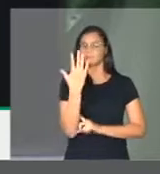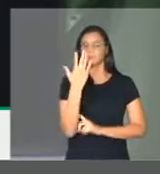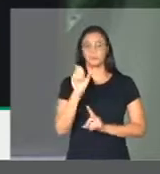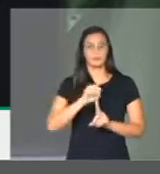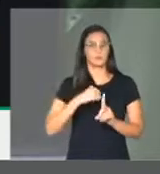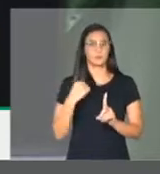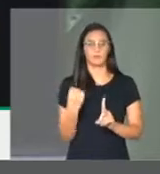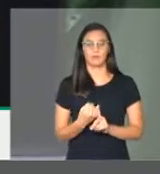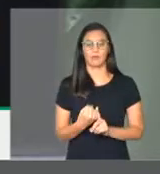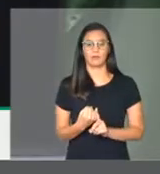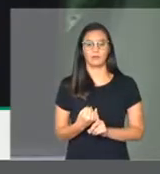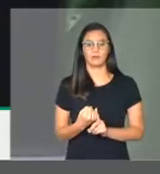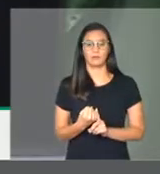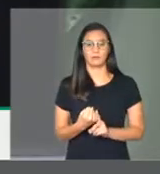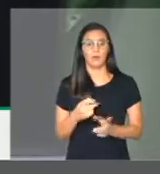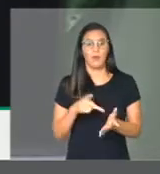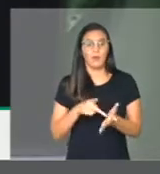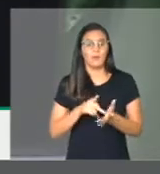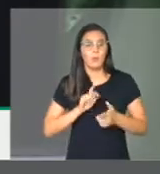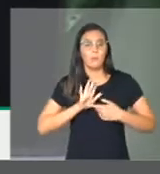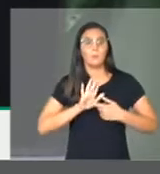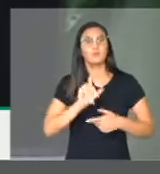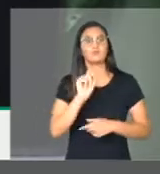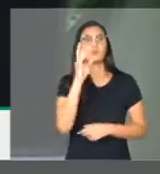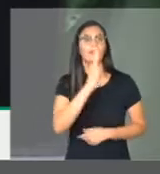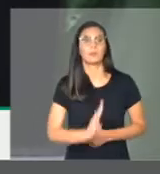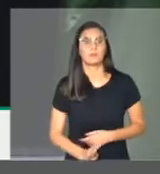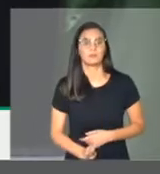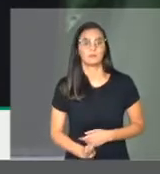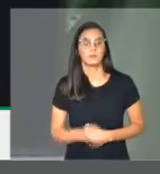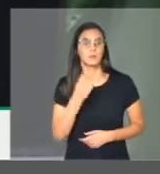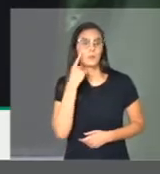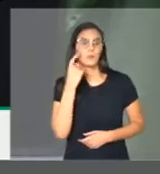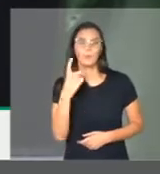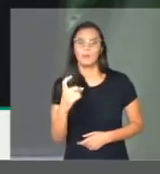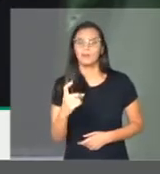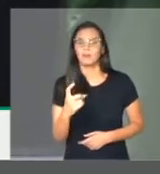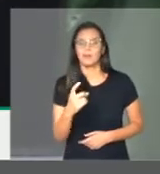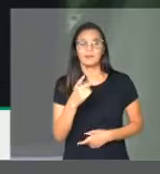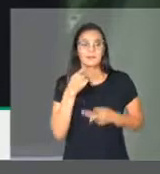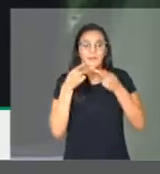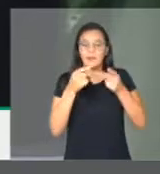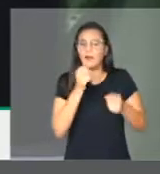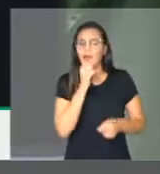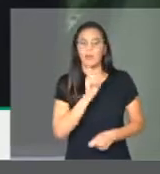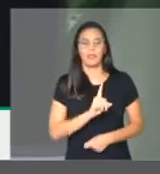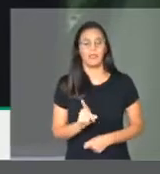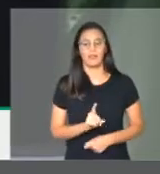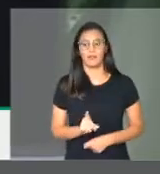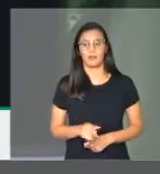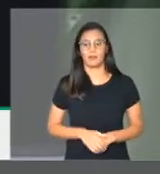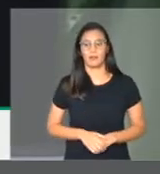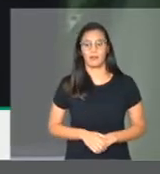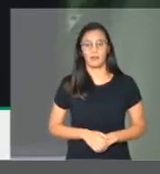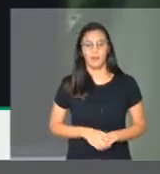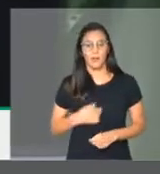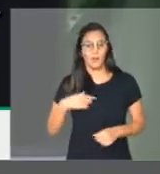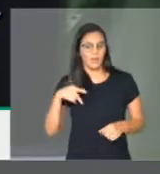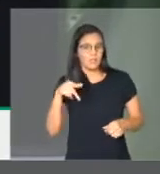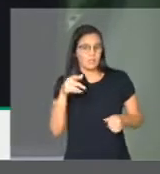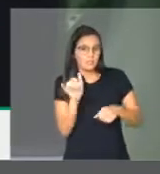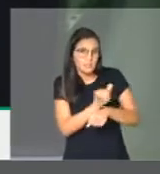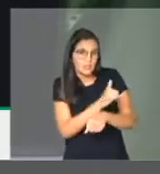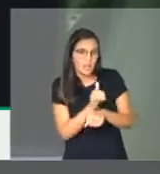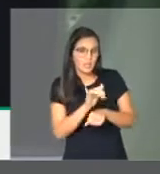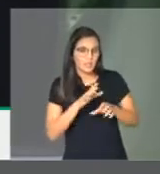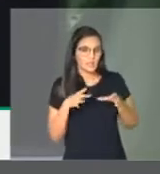uma verdadeira captura do Estado brasileiro por interesses inconfessáveis, um saque articulado,